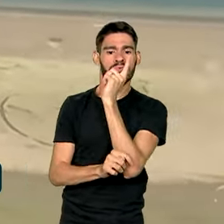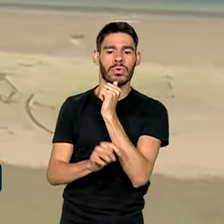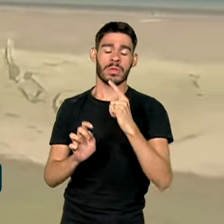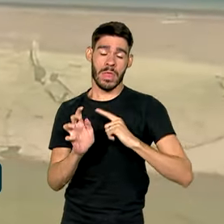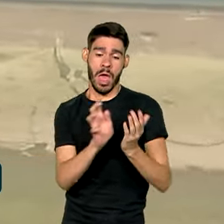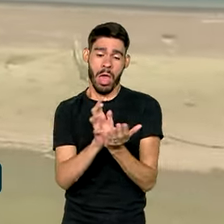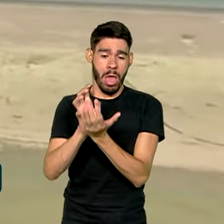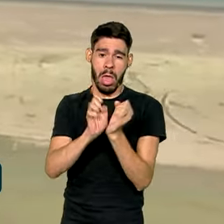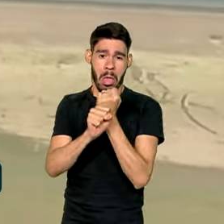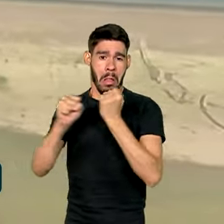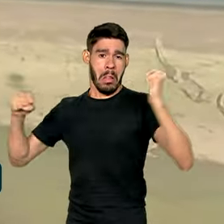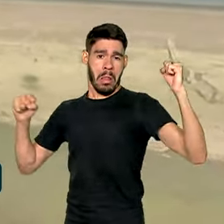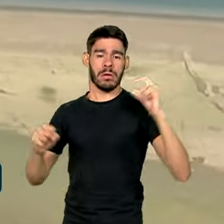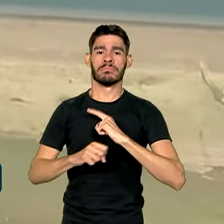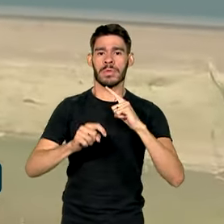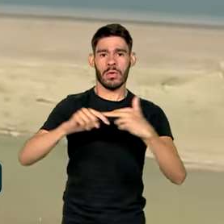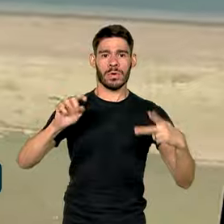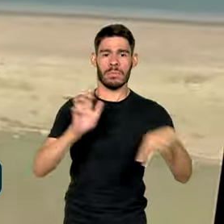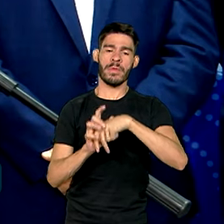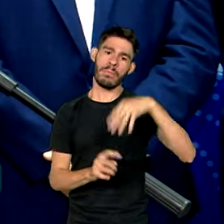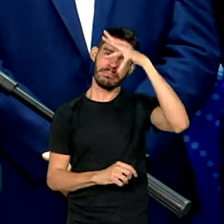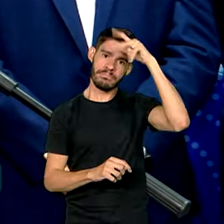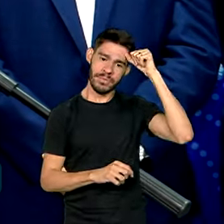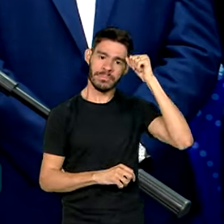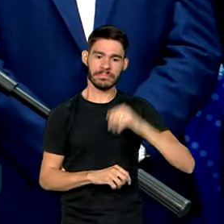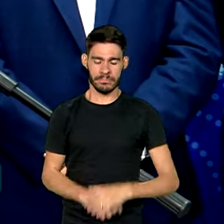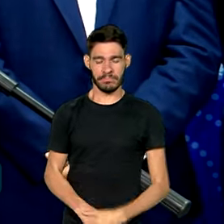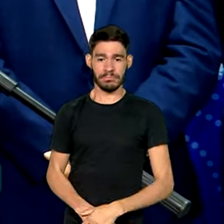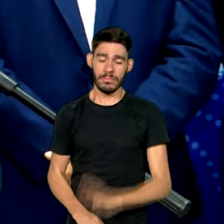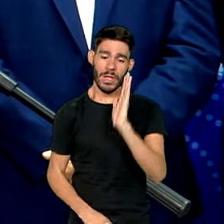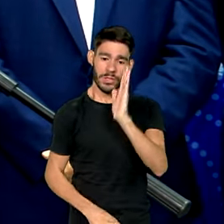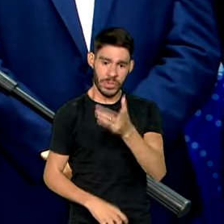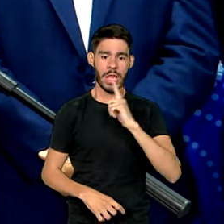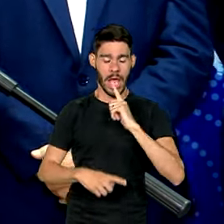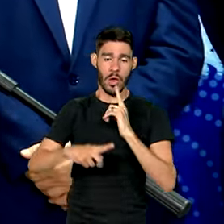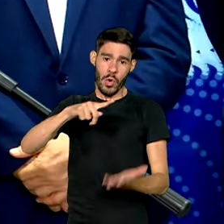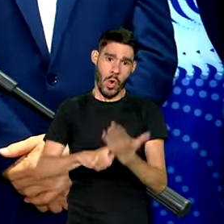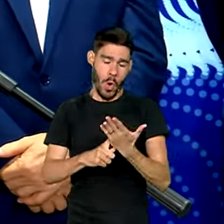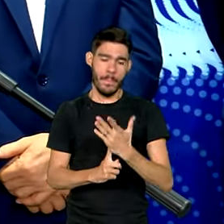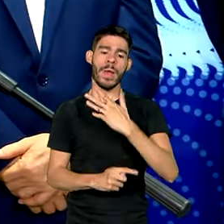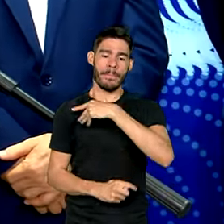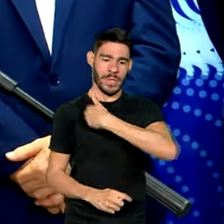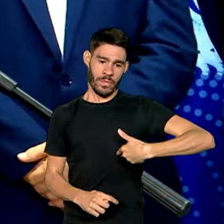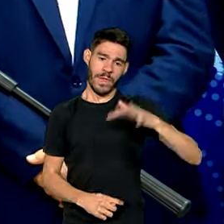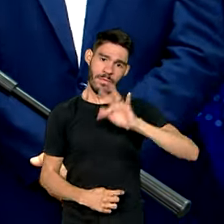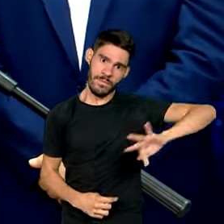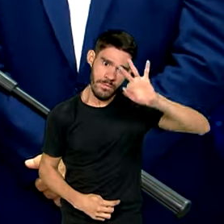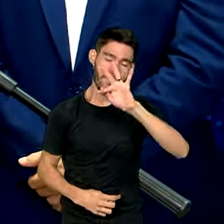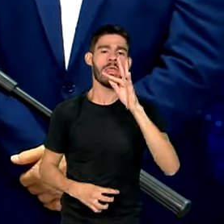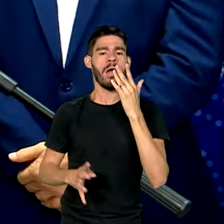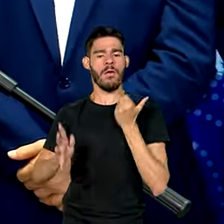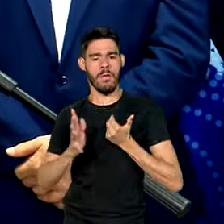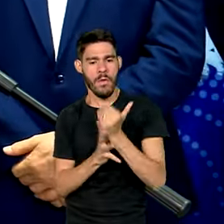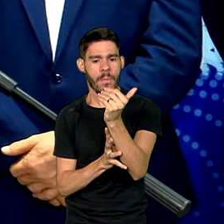navios com insumos para a Zona Franca de Manaus. Já há um indicativo e um compromisso do governo federal para que a gente possa